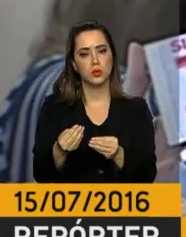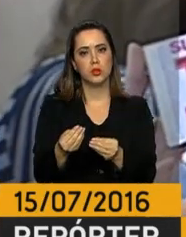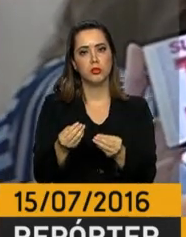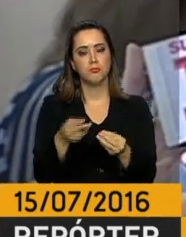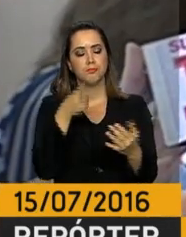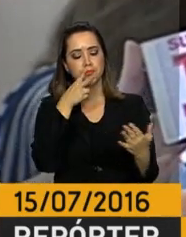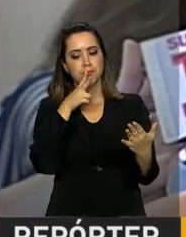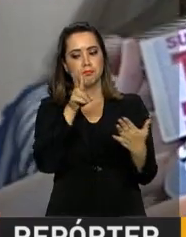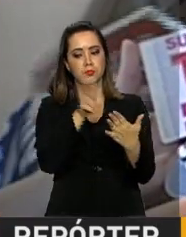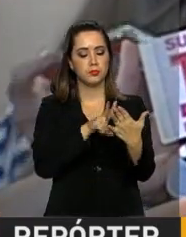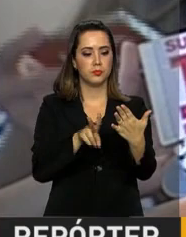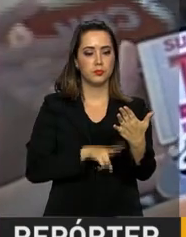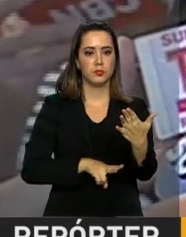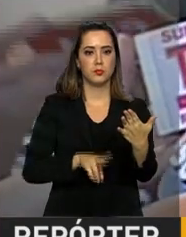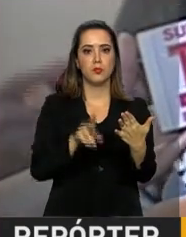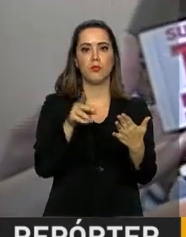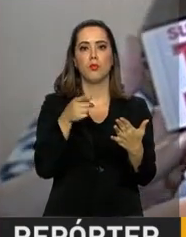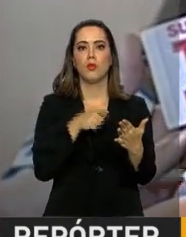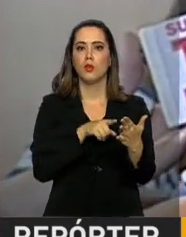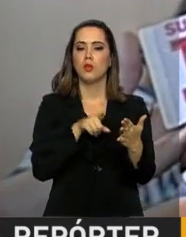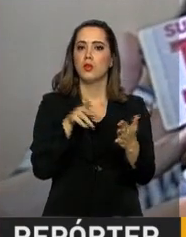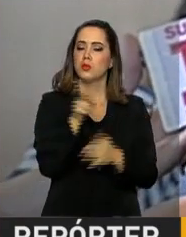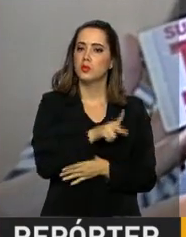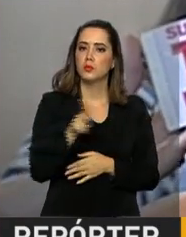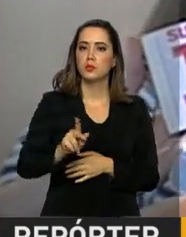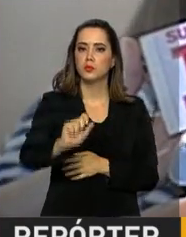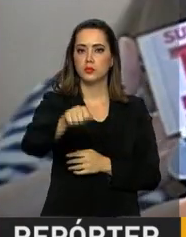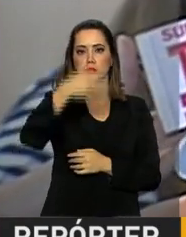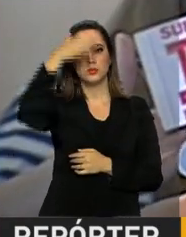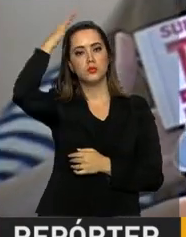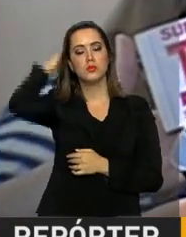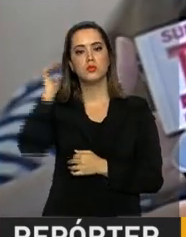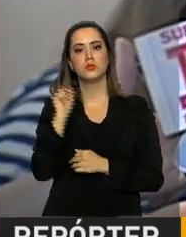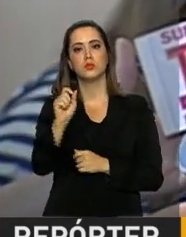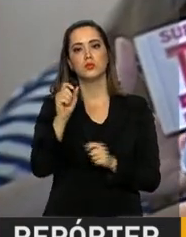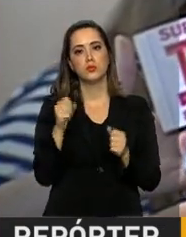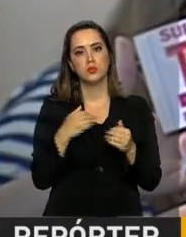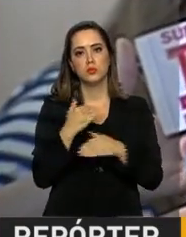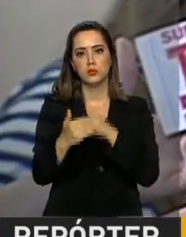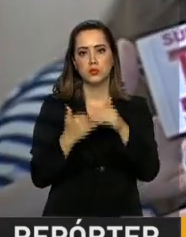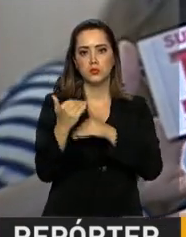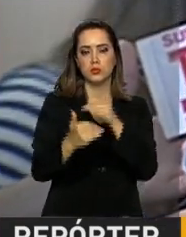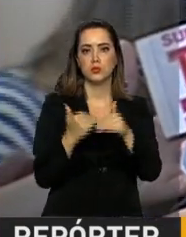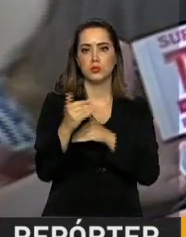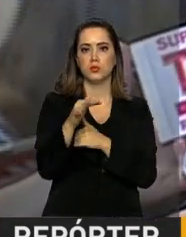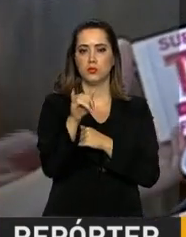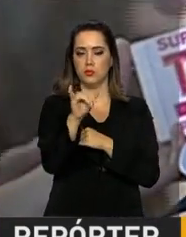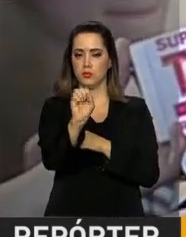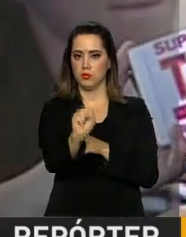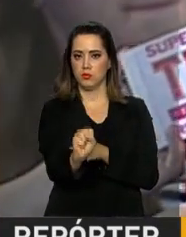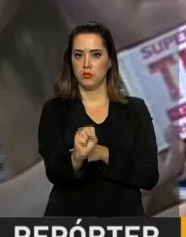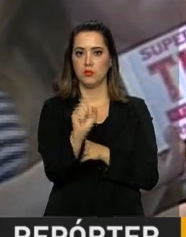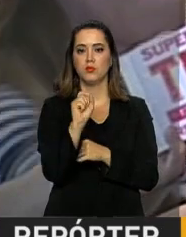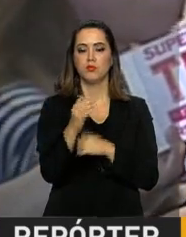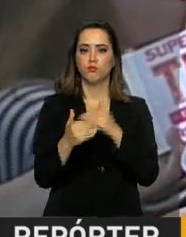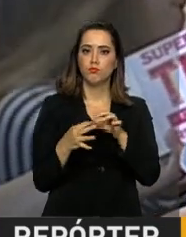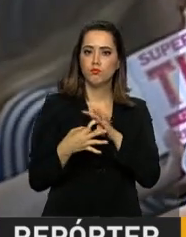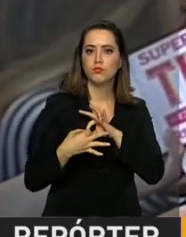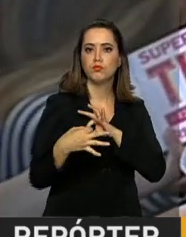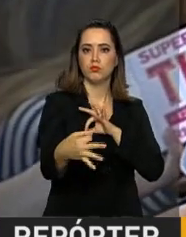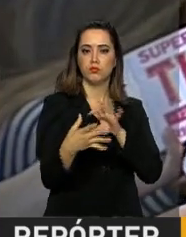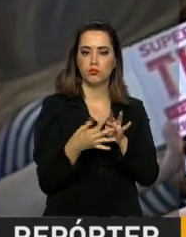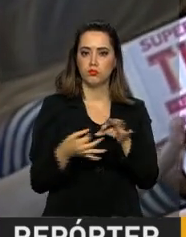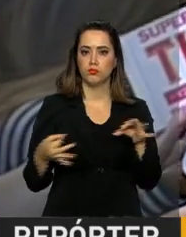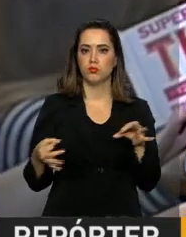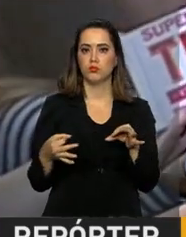que considerará a manutenção e a preservação do FIES em termos de médio e longo prazo e a ampliação